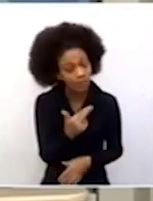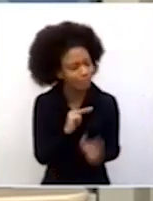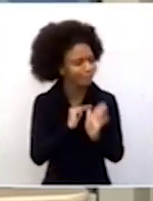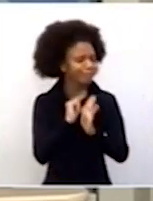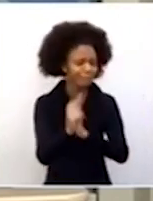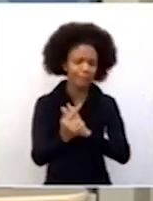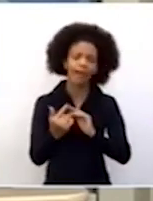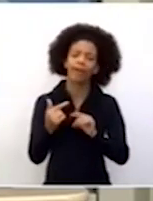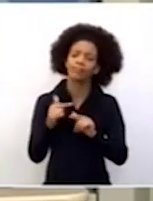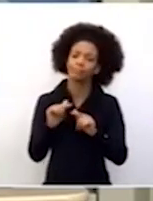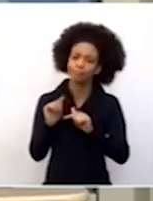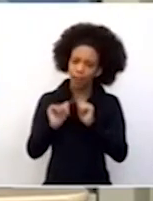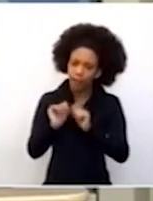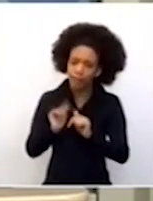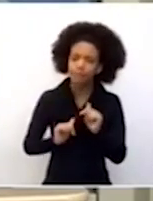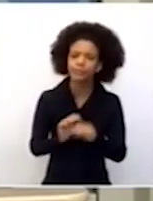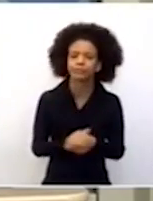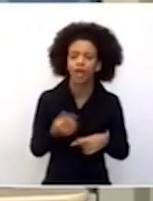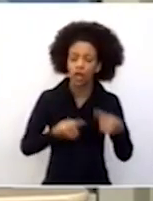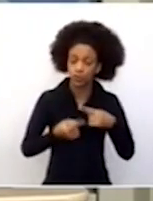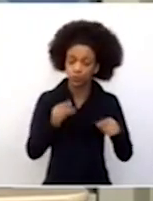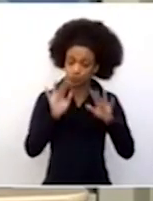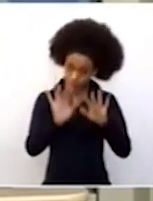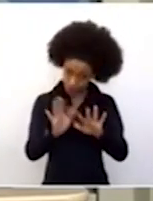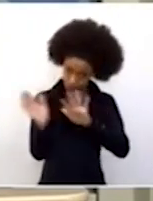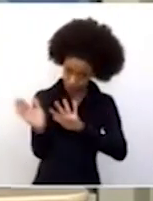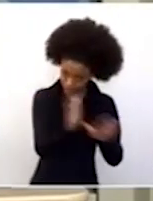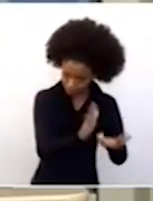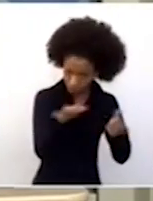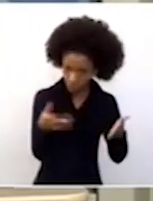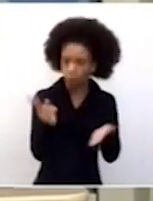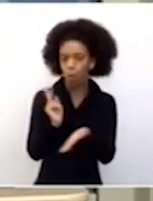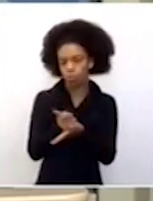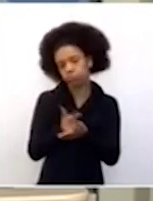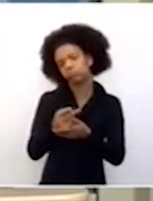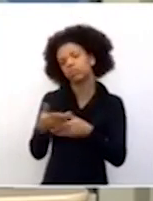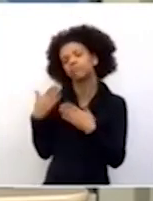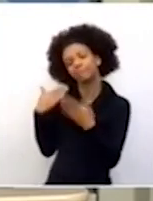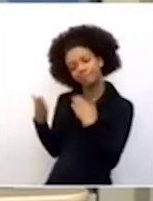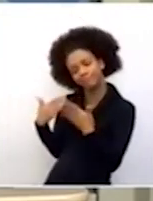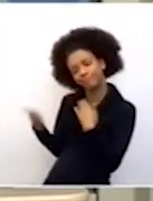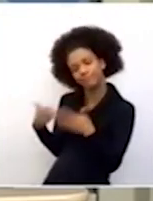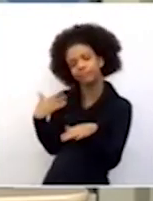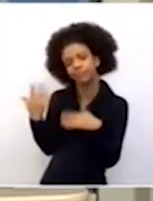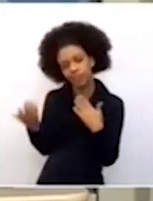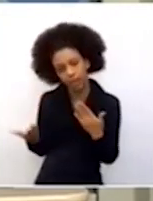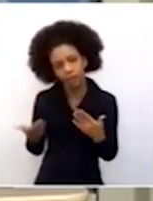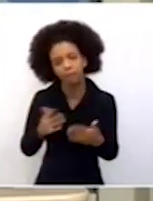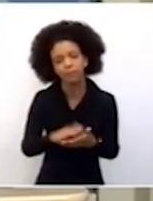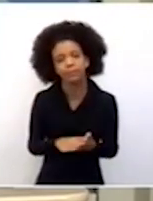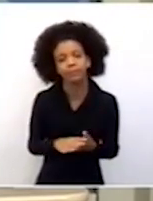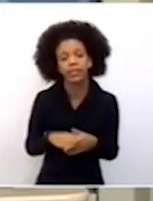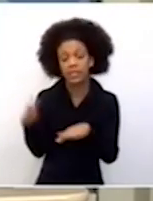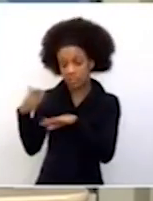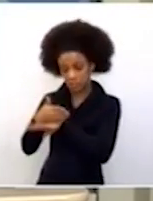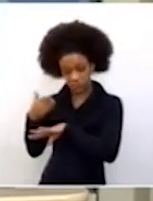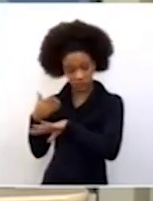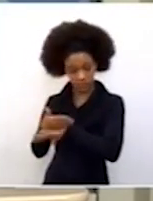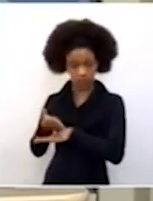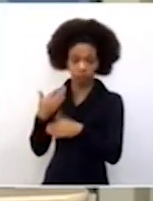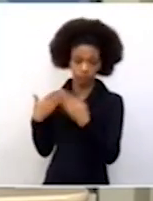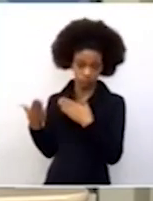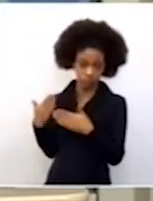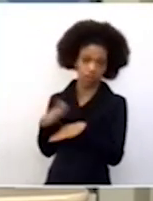numa atividade, né. Então, continuando, né, nosso bate-papo, né, essas interações, que esse